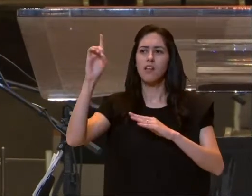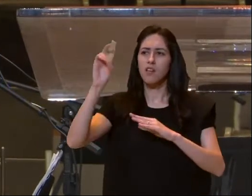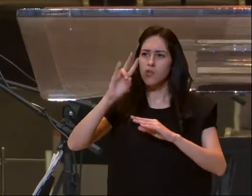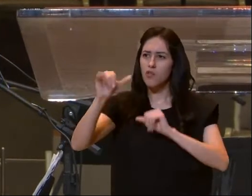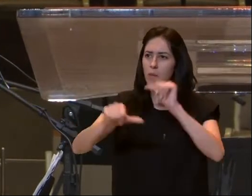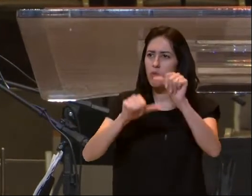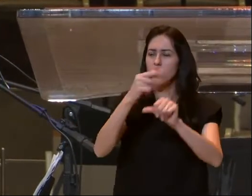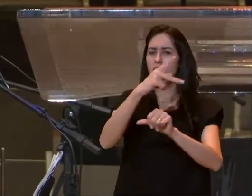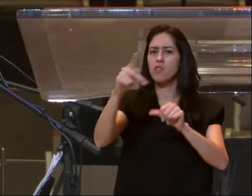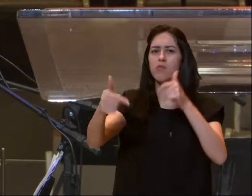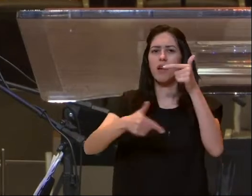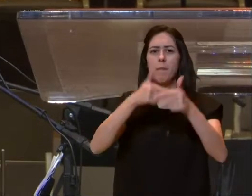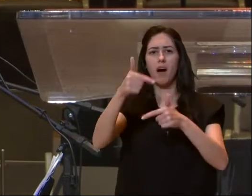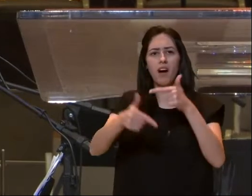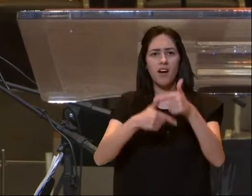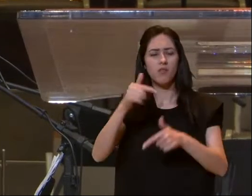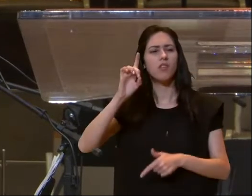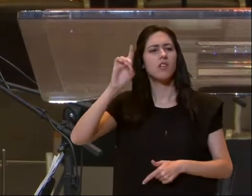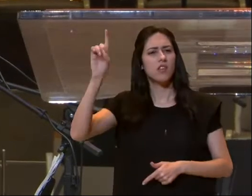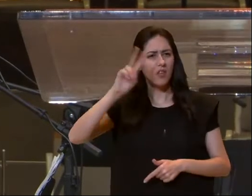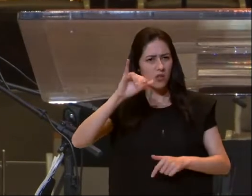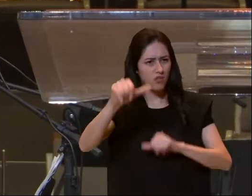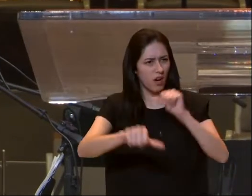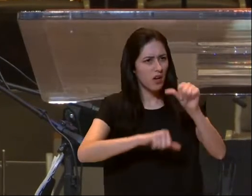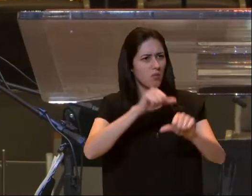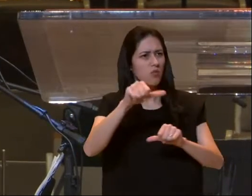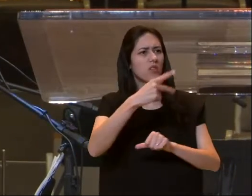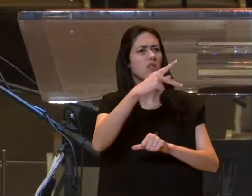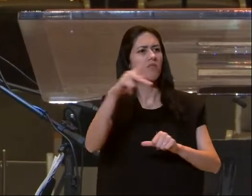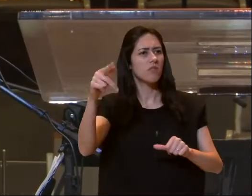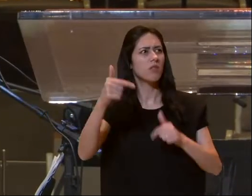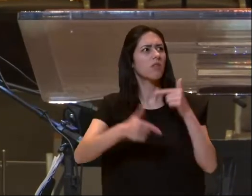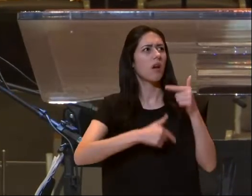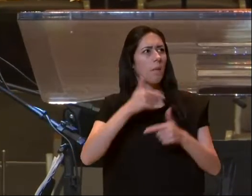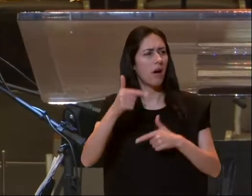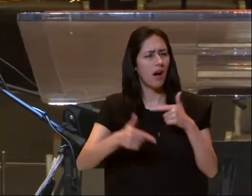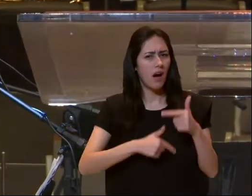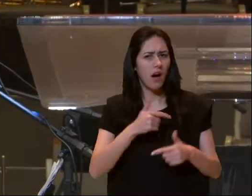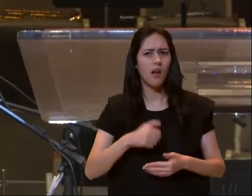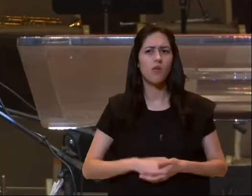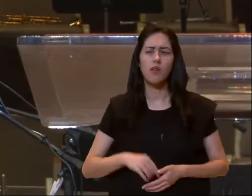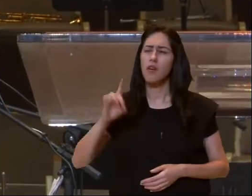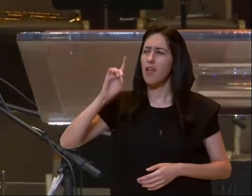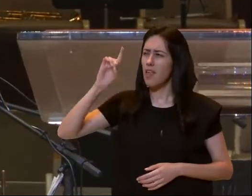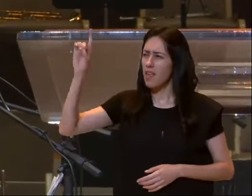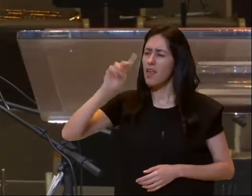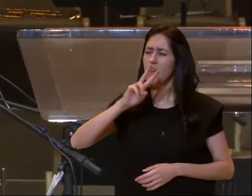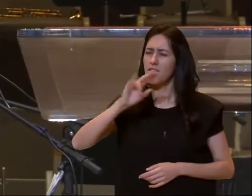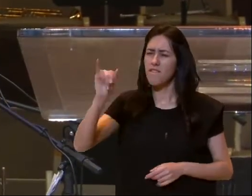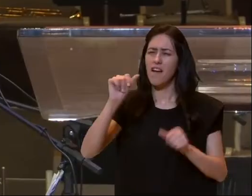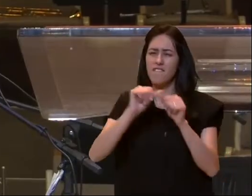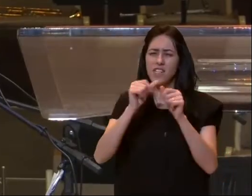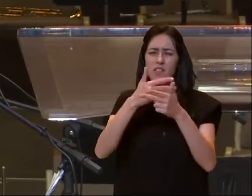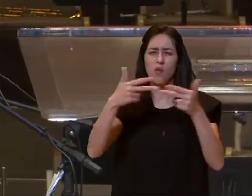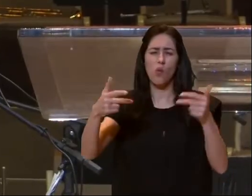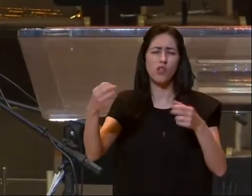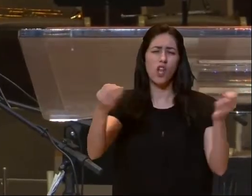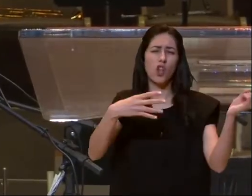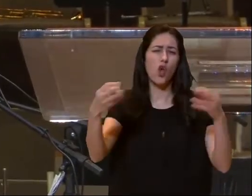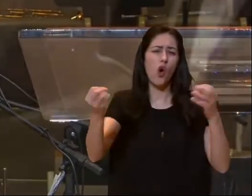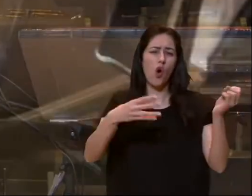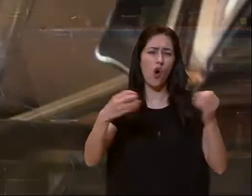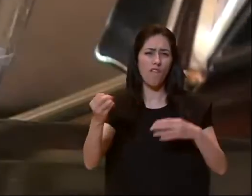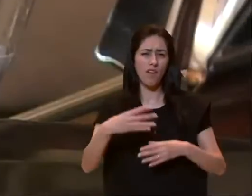você trabalha. Deus vai transformar o lugar do teu trabalho. Ele vai fazer coisas novas, porque